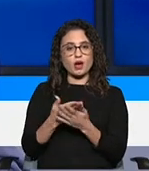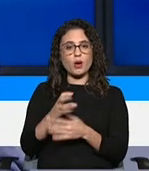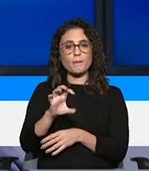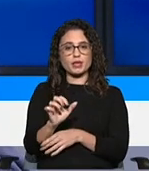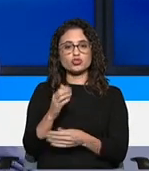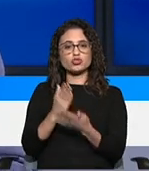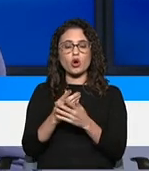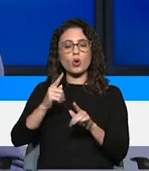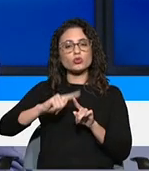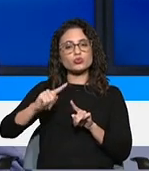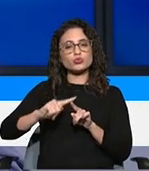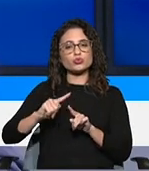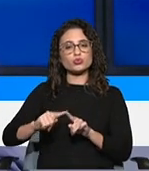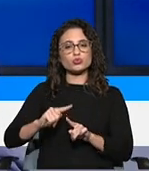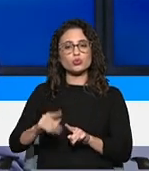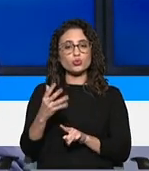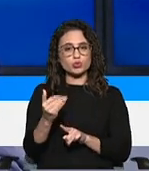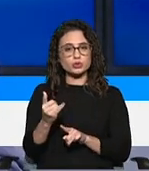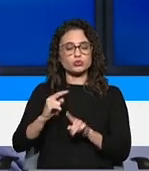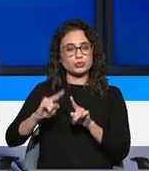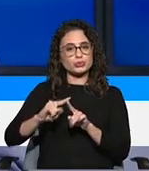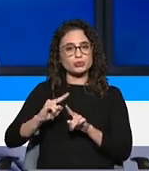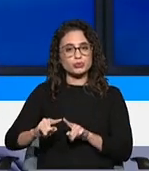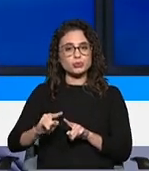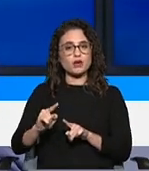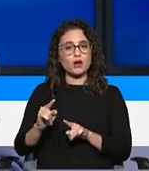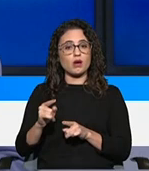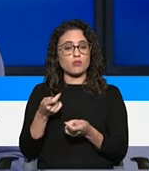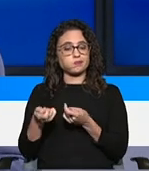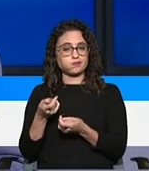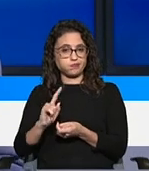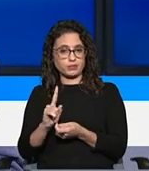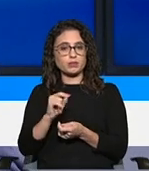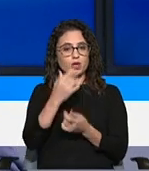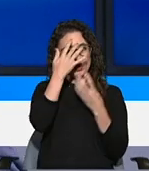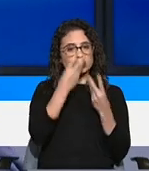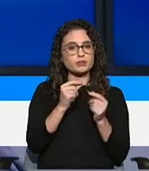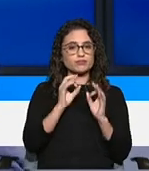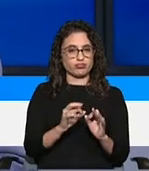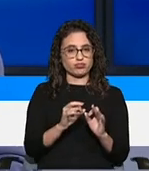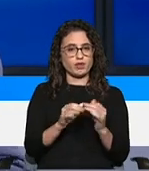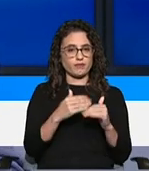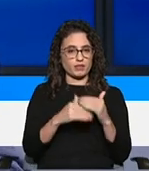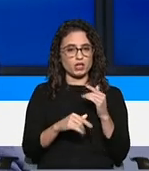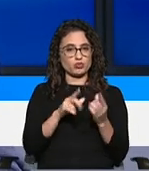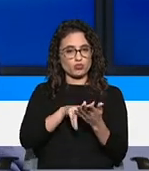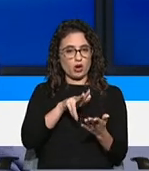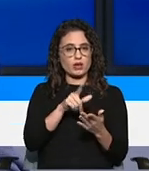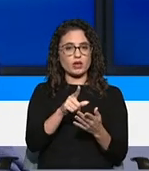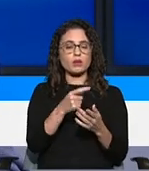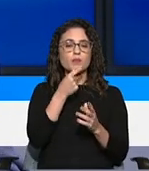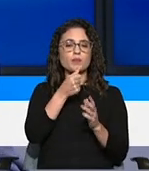doos mas sim com um orçamento aprovado porque o orçamento tem muitas medidas positivas e um orçamento positivo